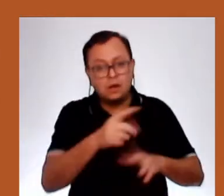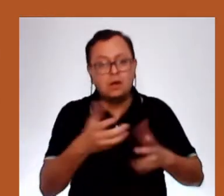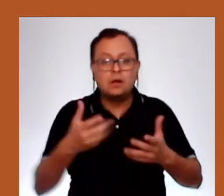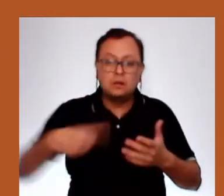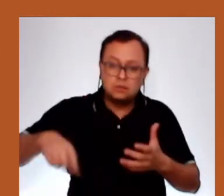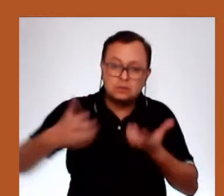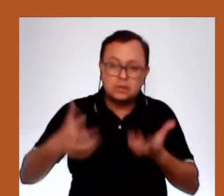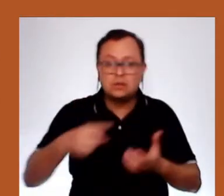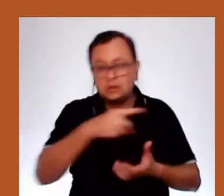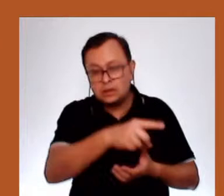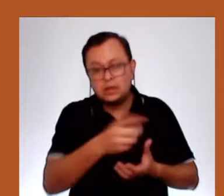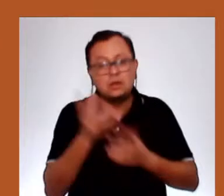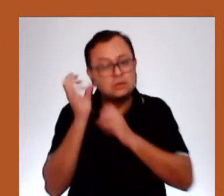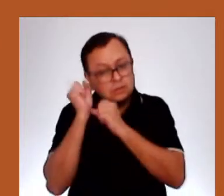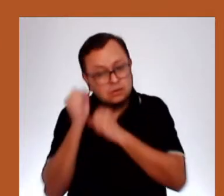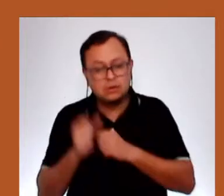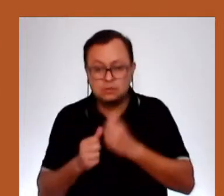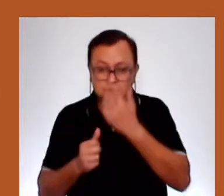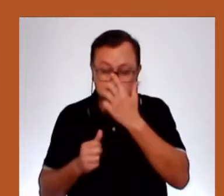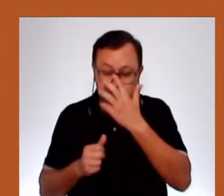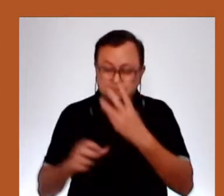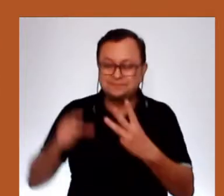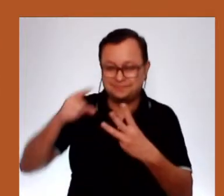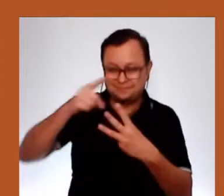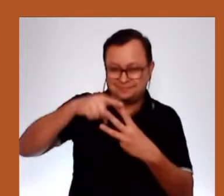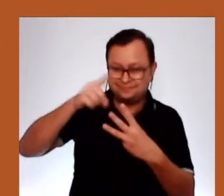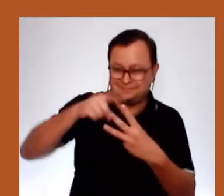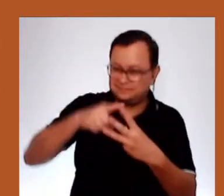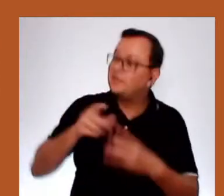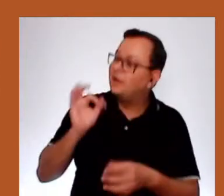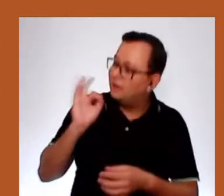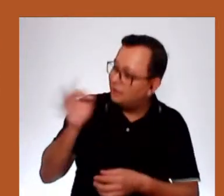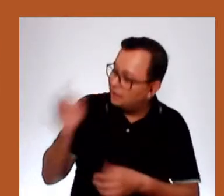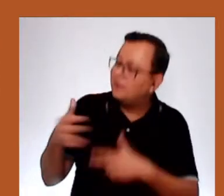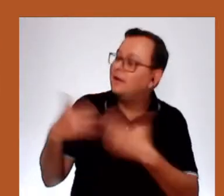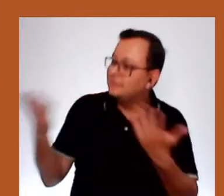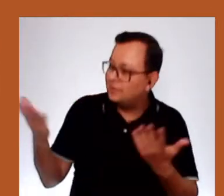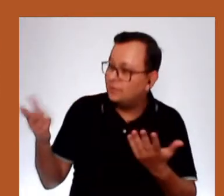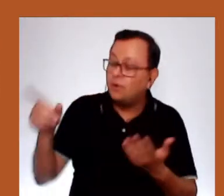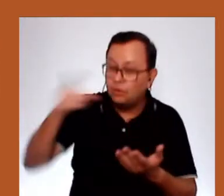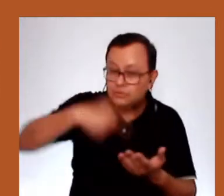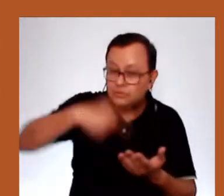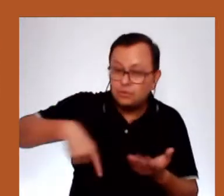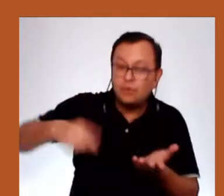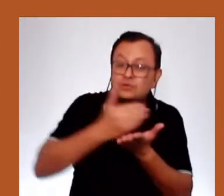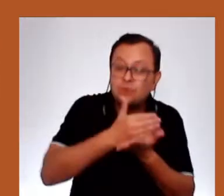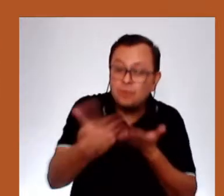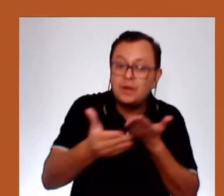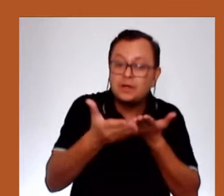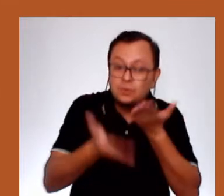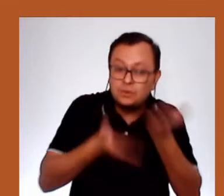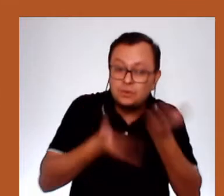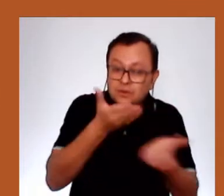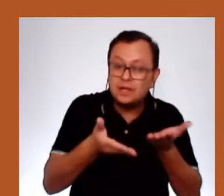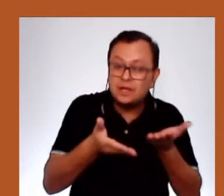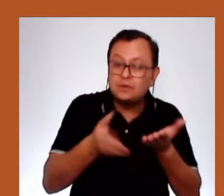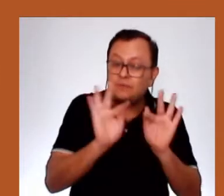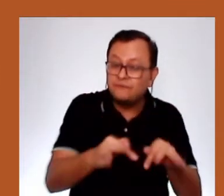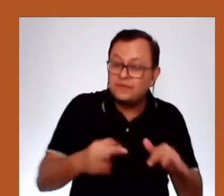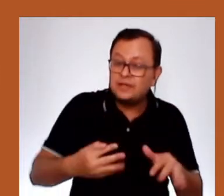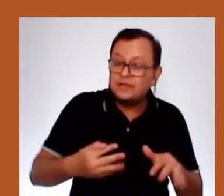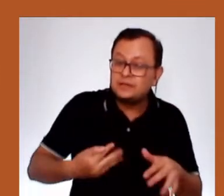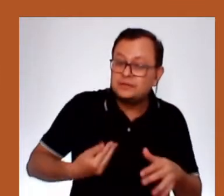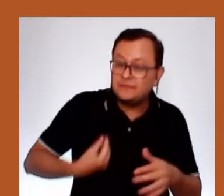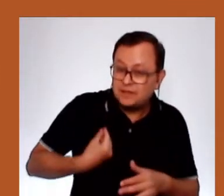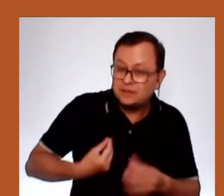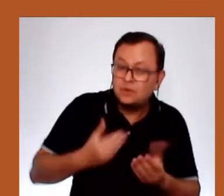comentou agora, eu adoro, Daniel. Ele falou, sabe quando é que a gente começa o cuidado paliativo? No momento do sofrimento.